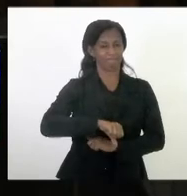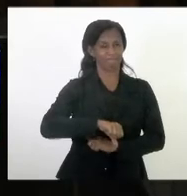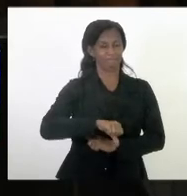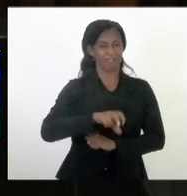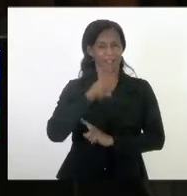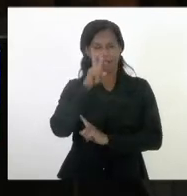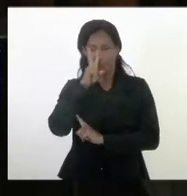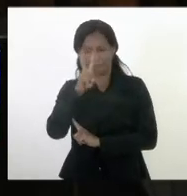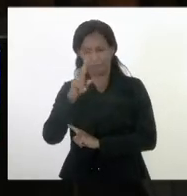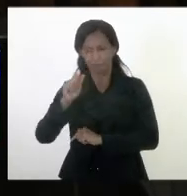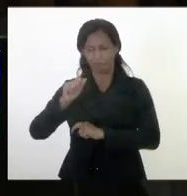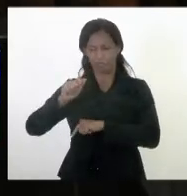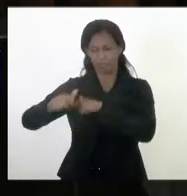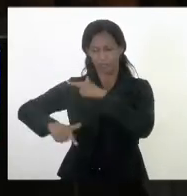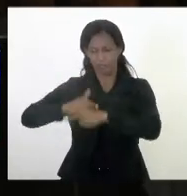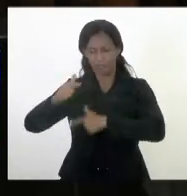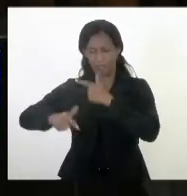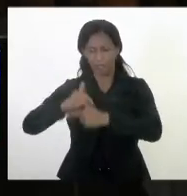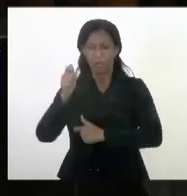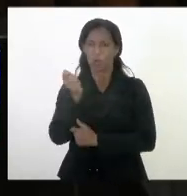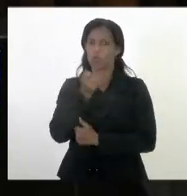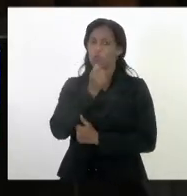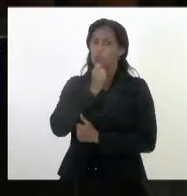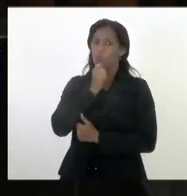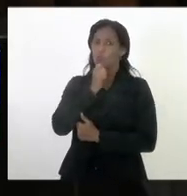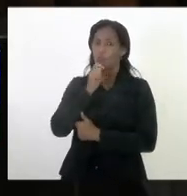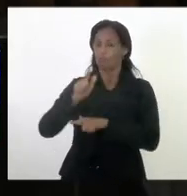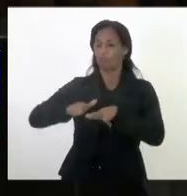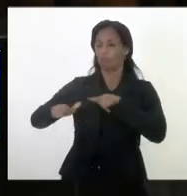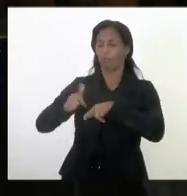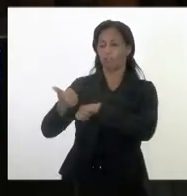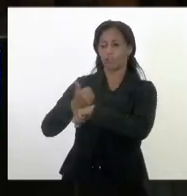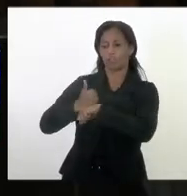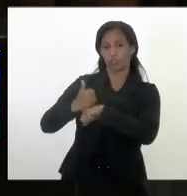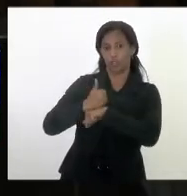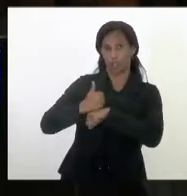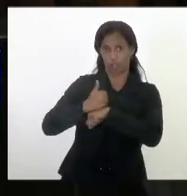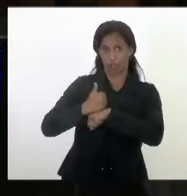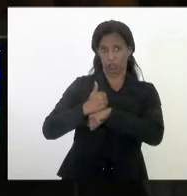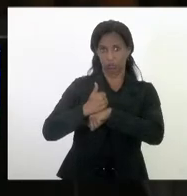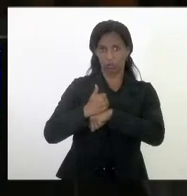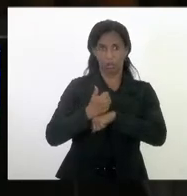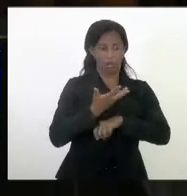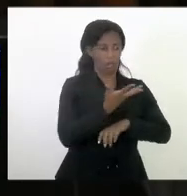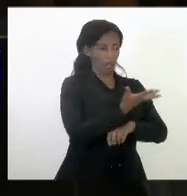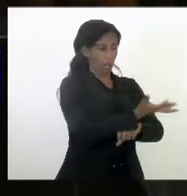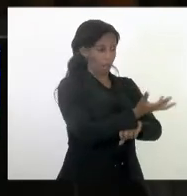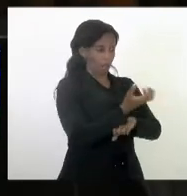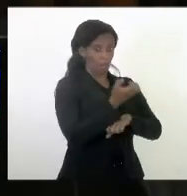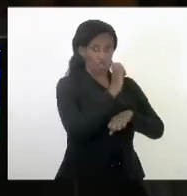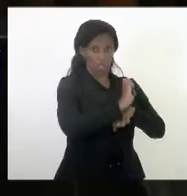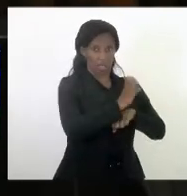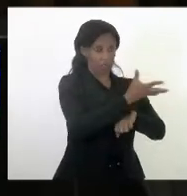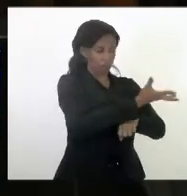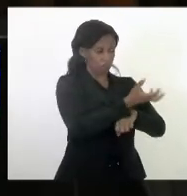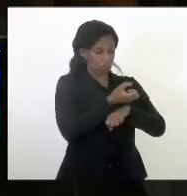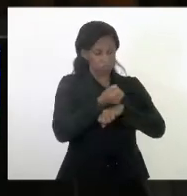trabalho que não consegue alcançar uma remuneração digna, ela recebe do Estado a compensação